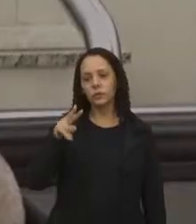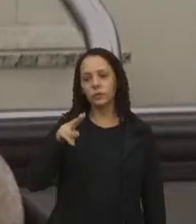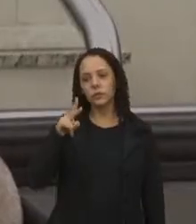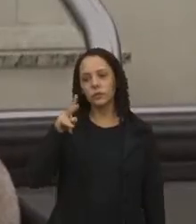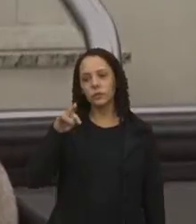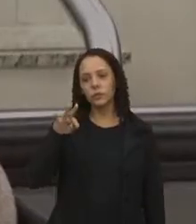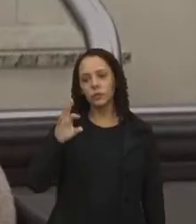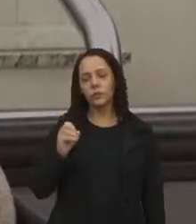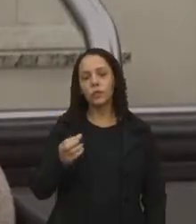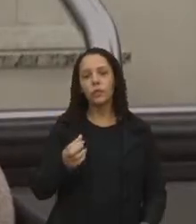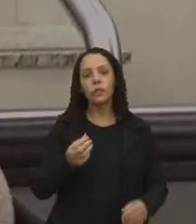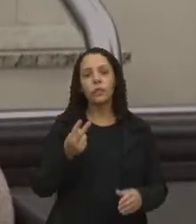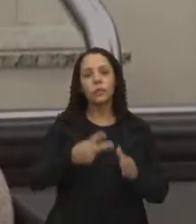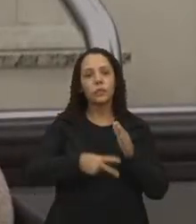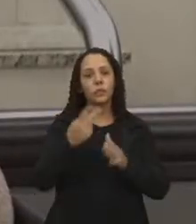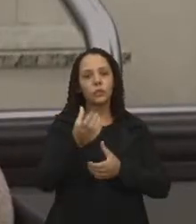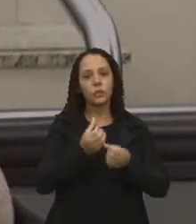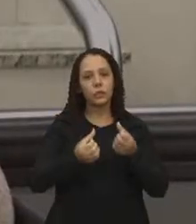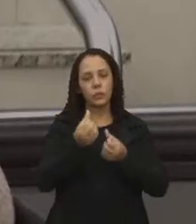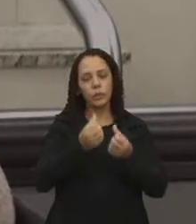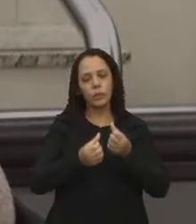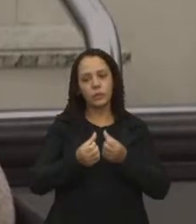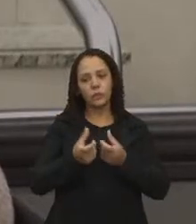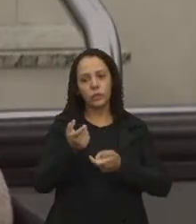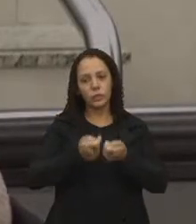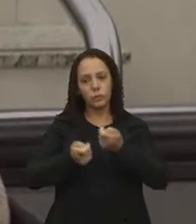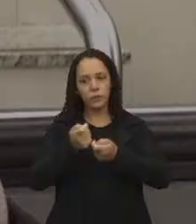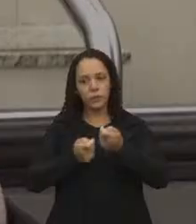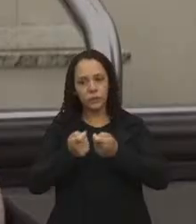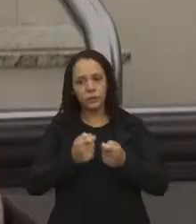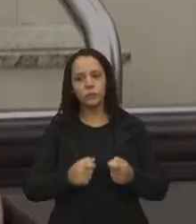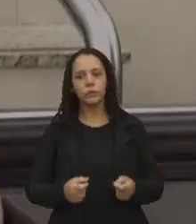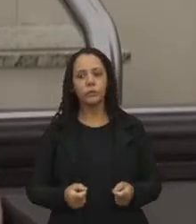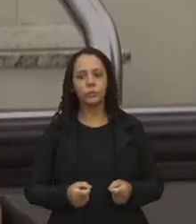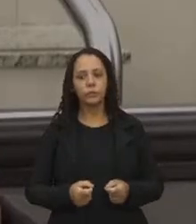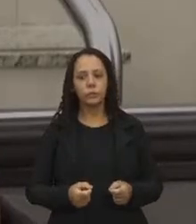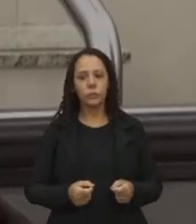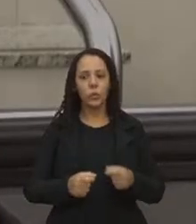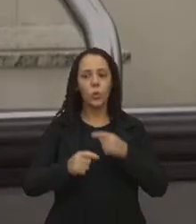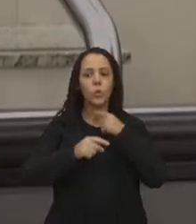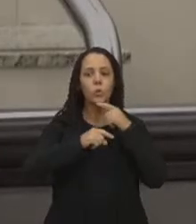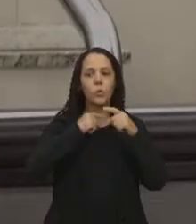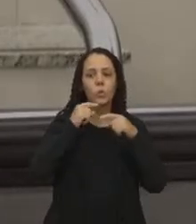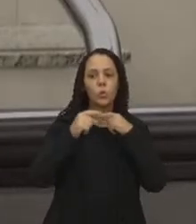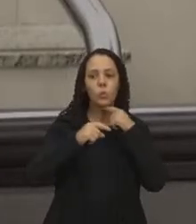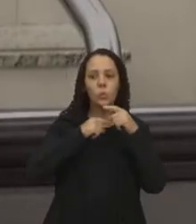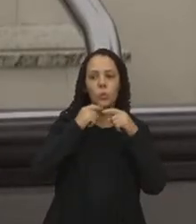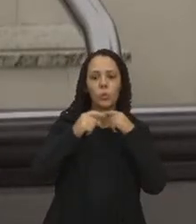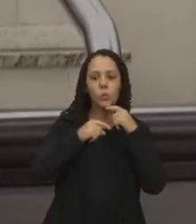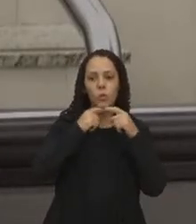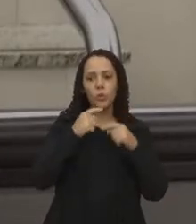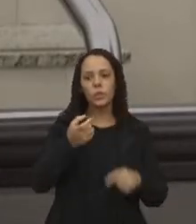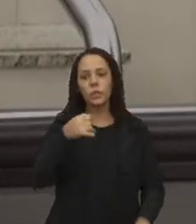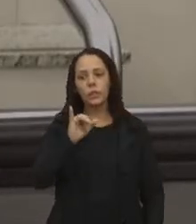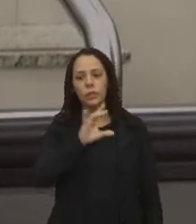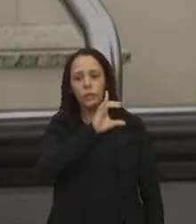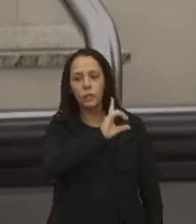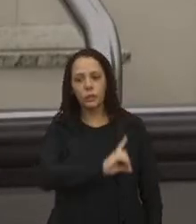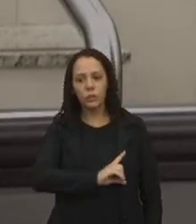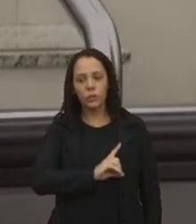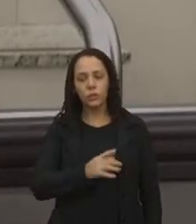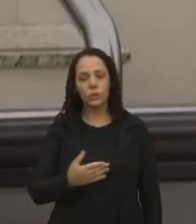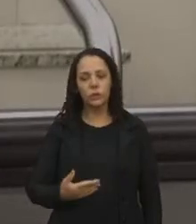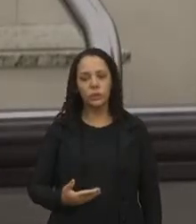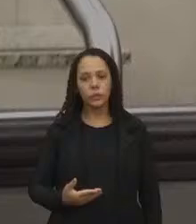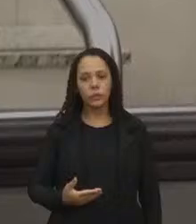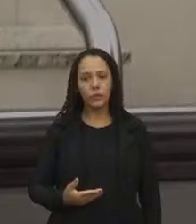semestre de administração e eu gostaria de ter uma dúvida que se a atual diretoria, através desse plano,